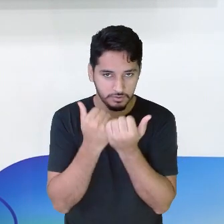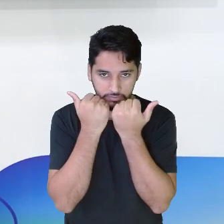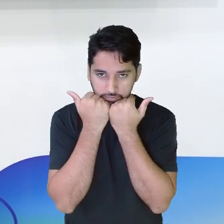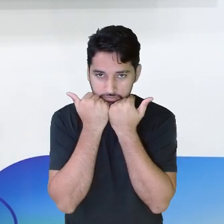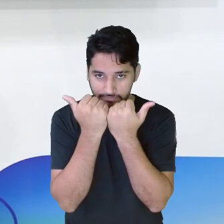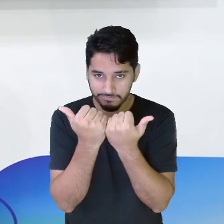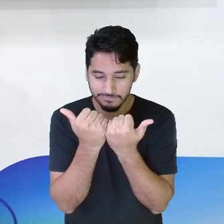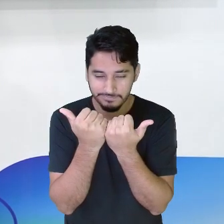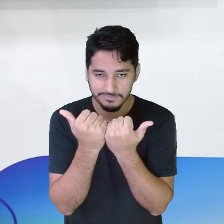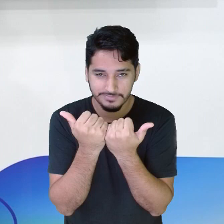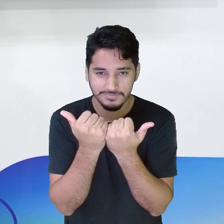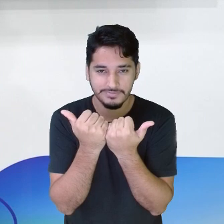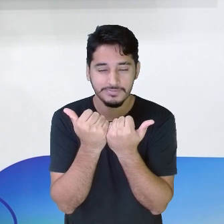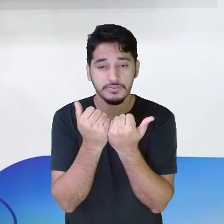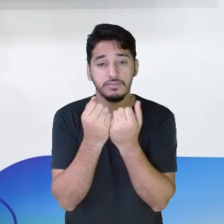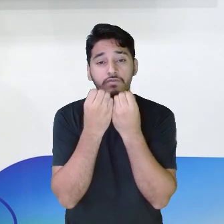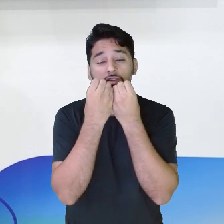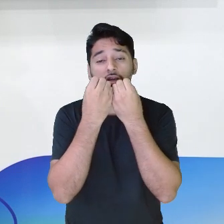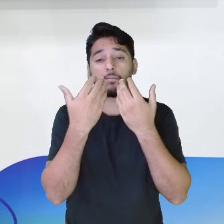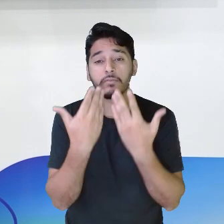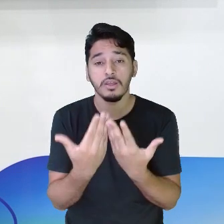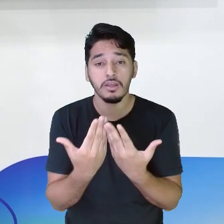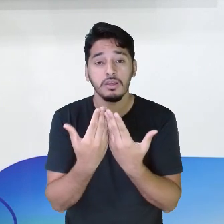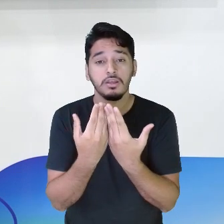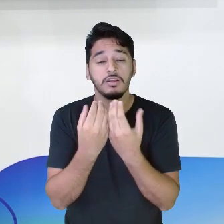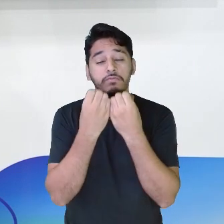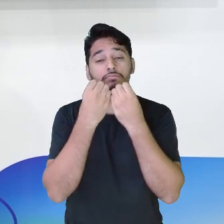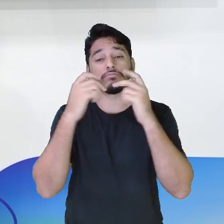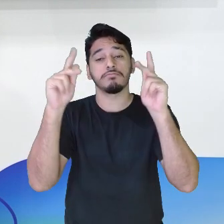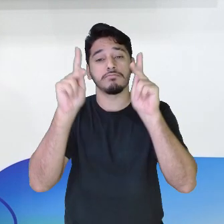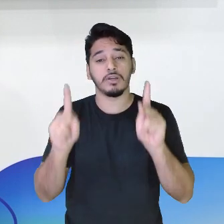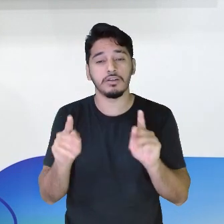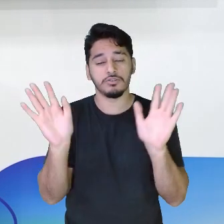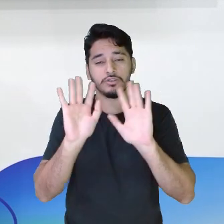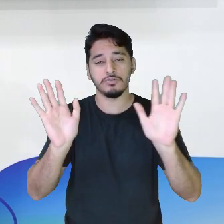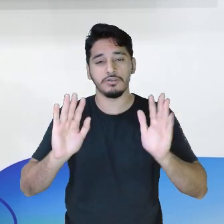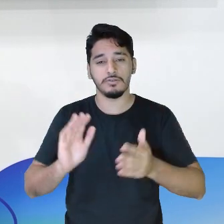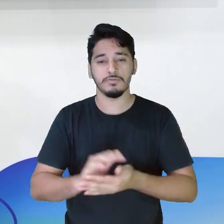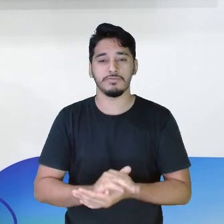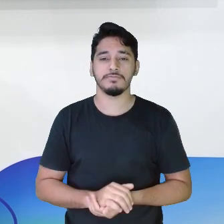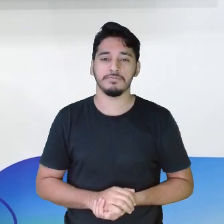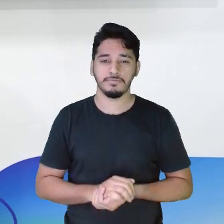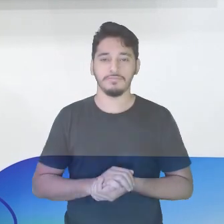oportunidade. Fiquem bem, fiquem em paz. Tchau, tchau.